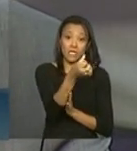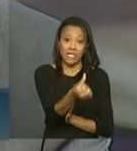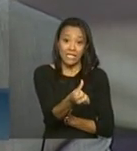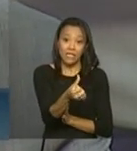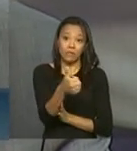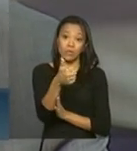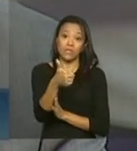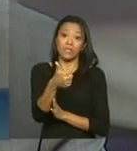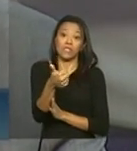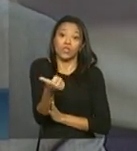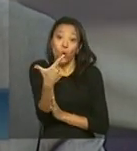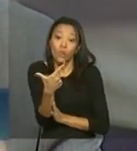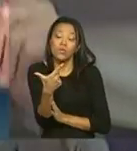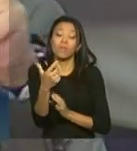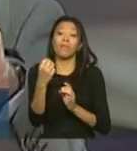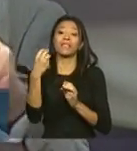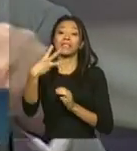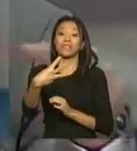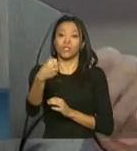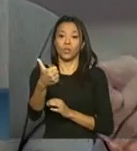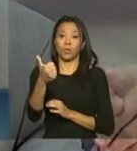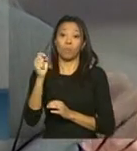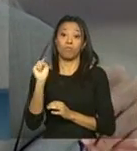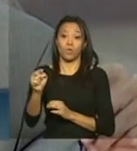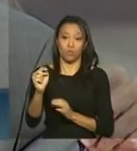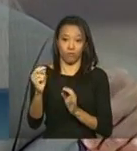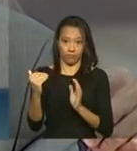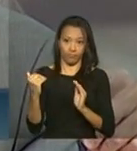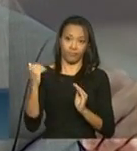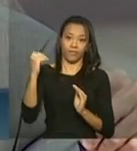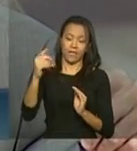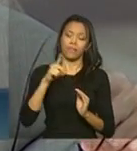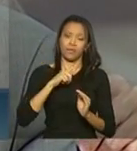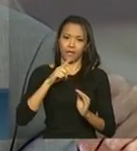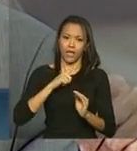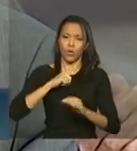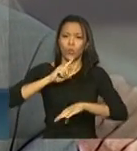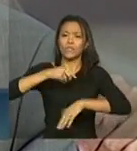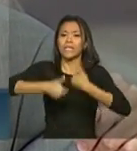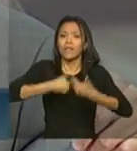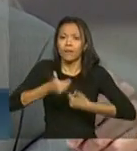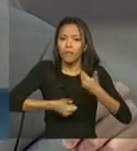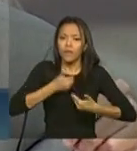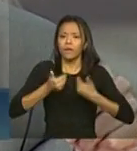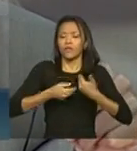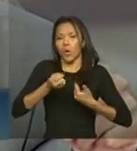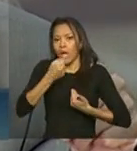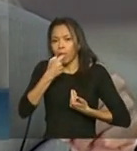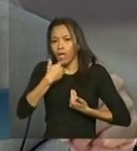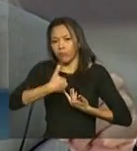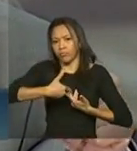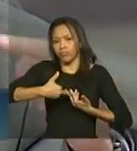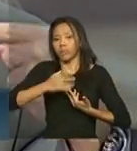24.612 para 31.500. Porque, como a doença tem um período de tratamento longo, de até um ano, você tem que contar também os casos que